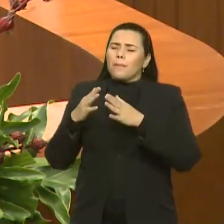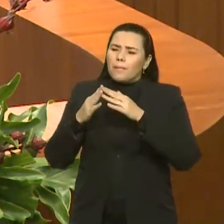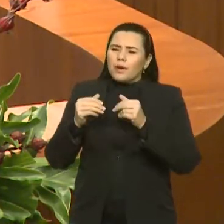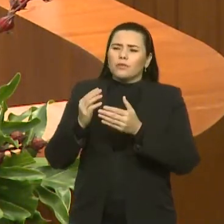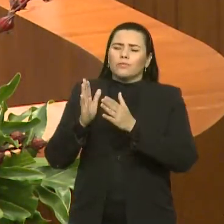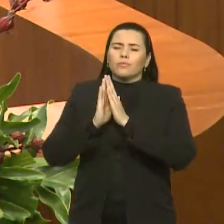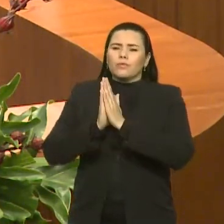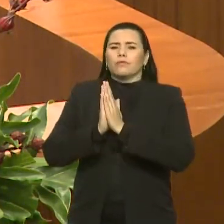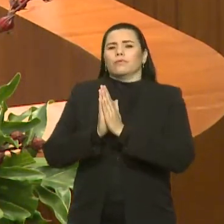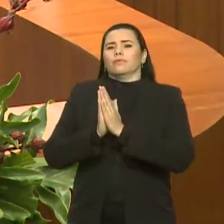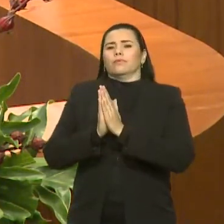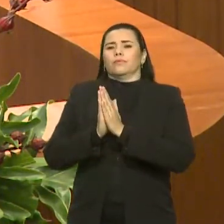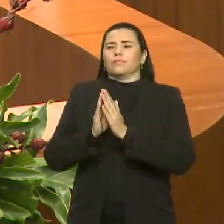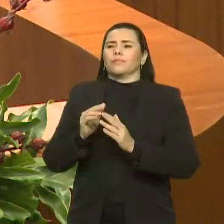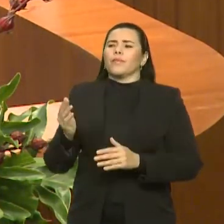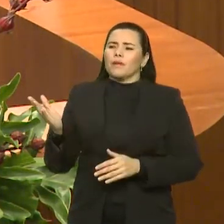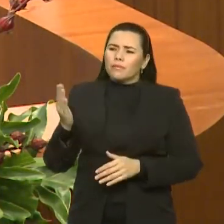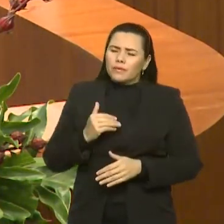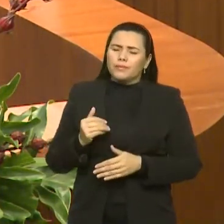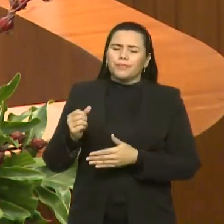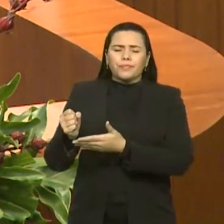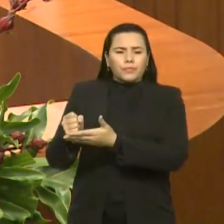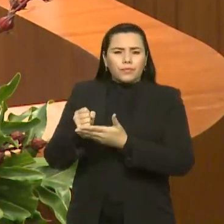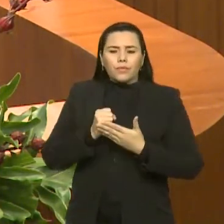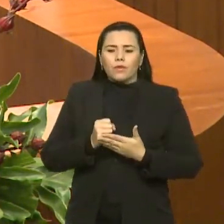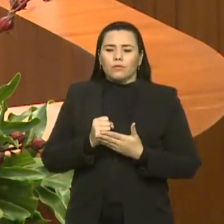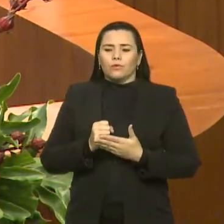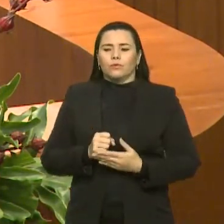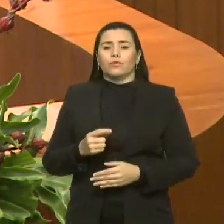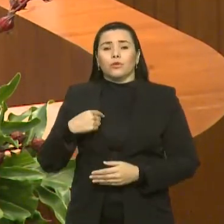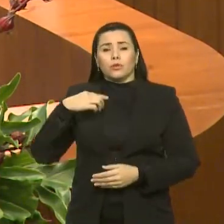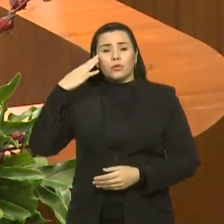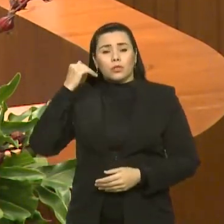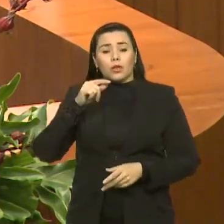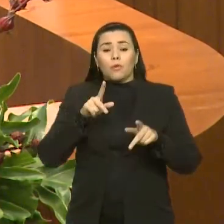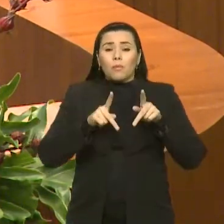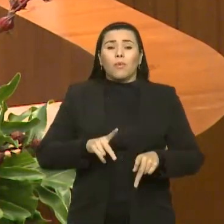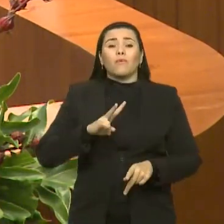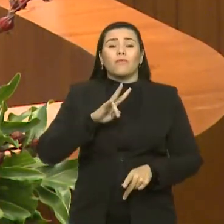será muito mais querido e abraçado na região da Baixada. Muito obrigada.